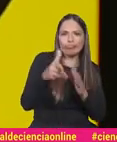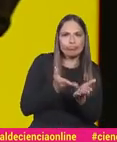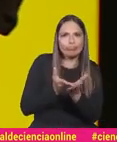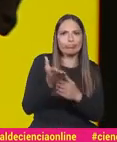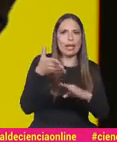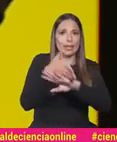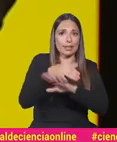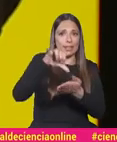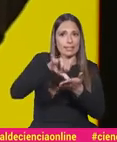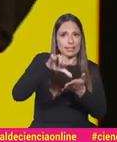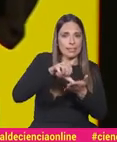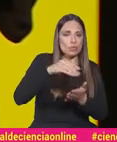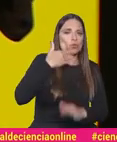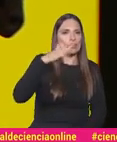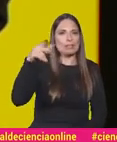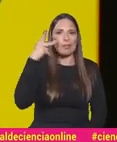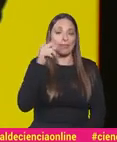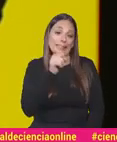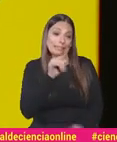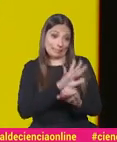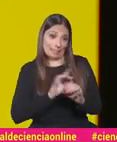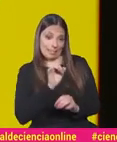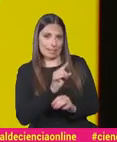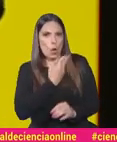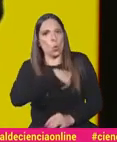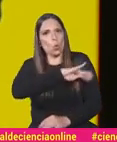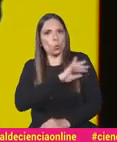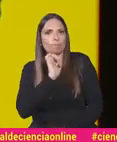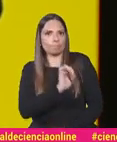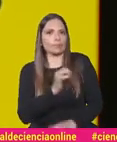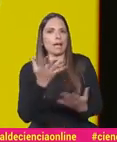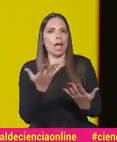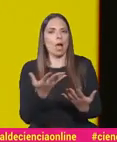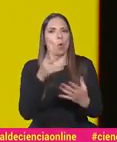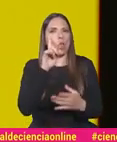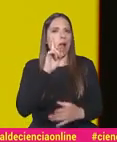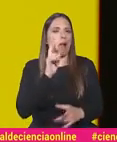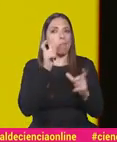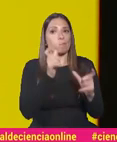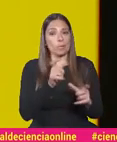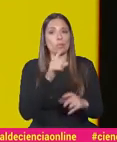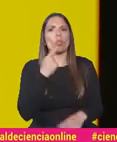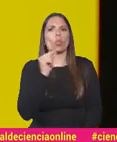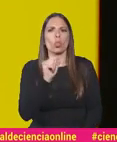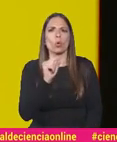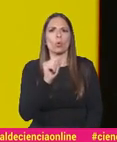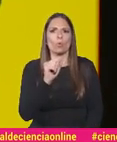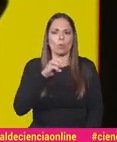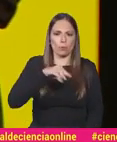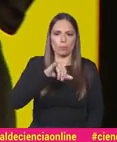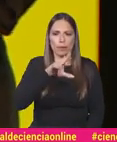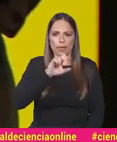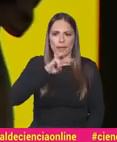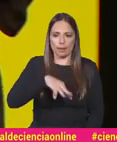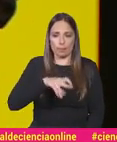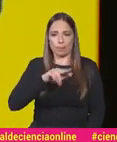direto do Centro de Ciência Viva. Neste caso foi o Centro de Ciência Viva de Coimbra, onde a monitora deste centro, que se chama Miriam